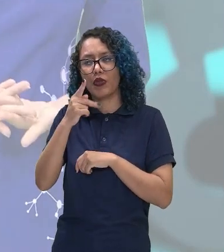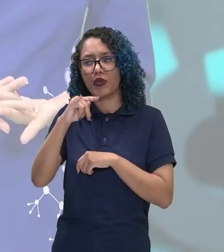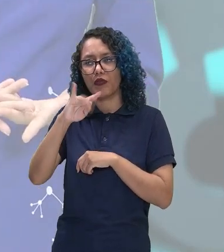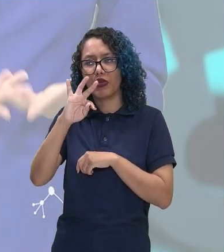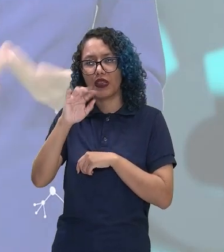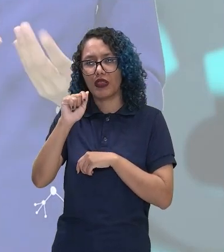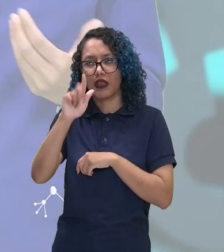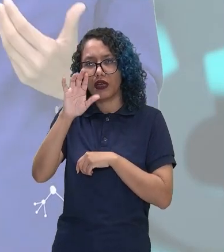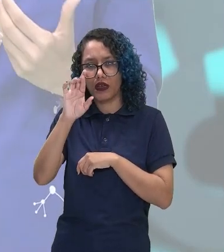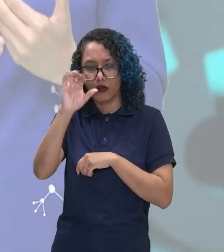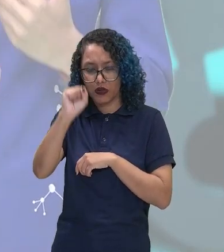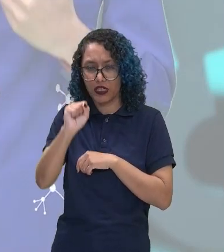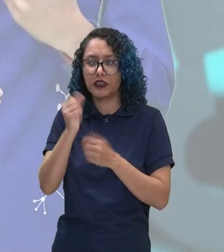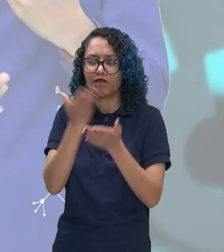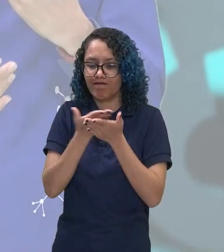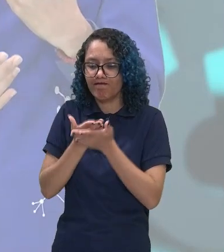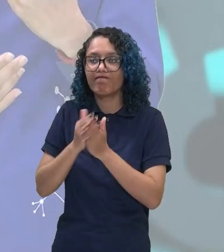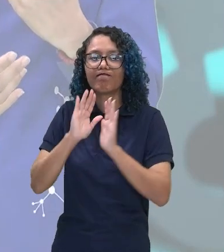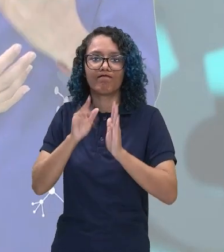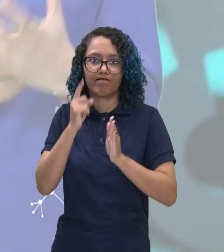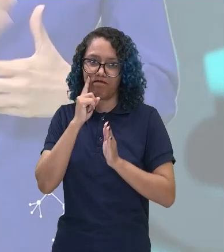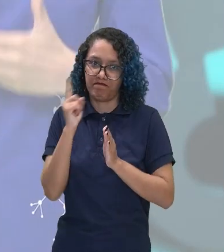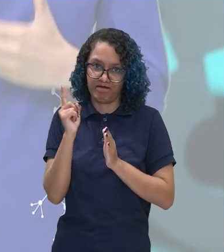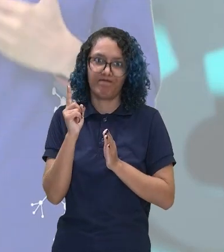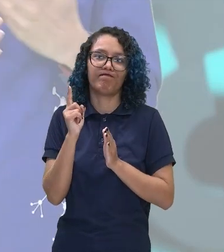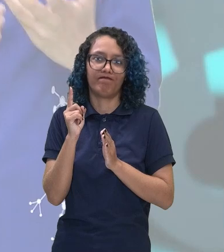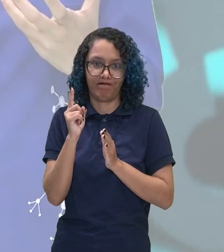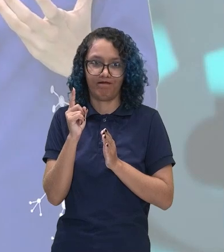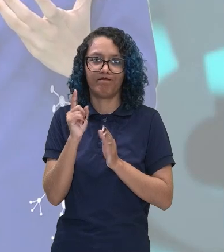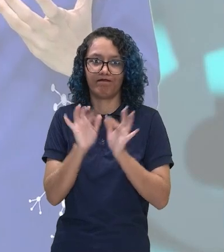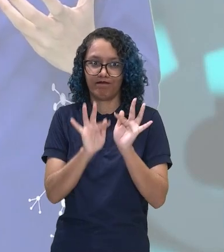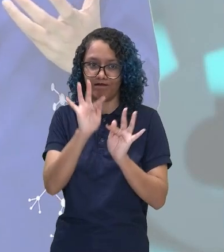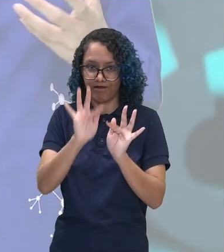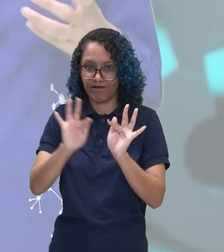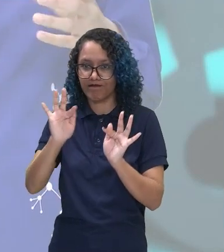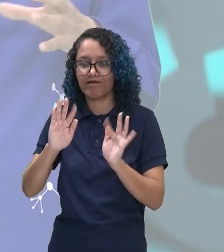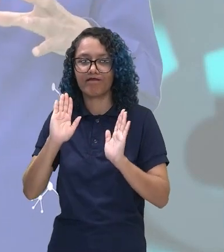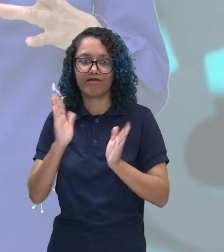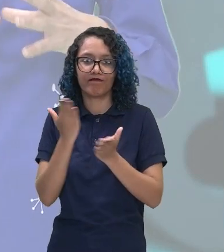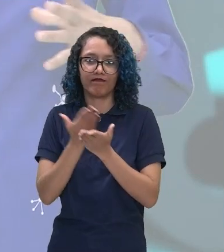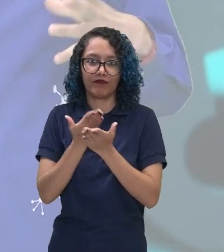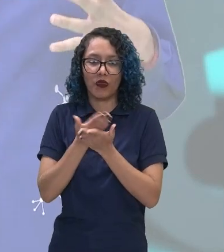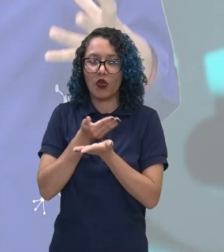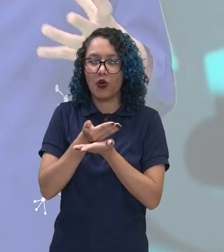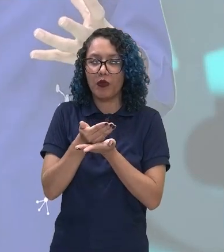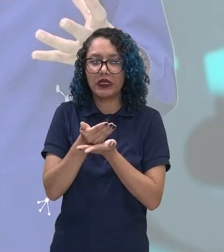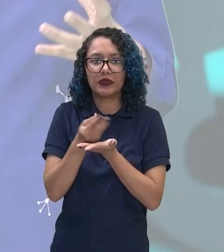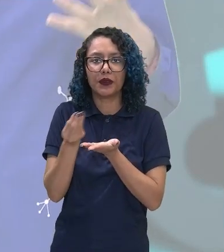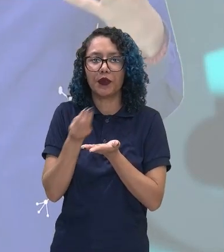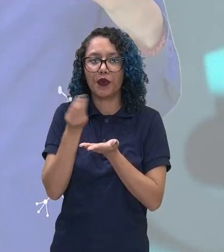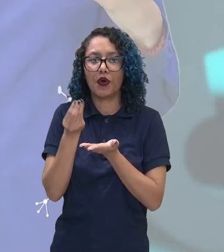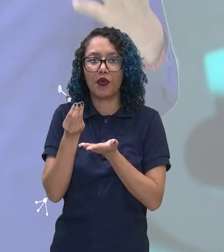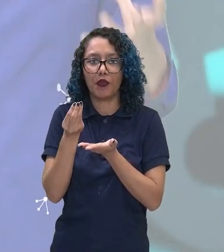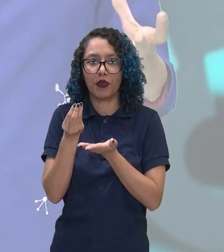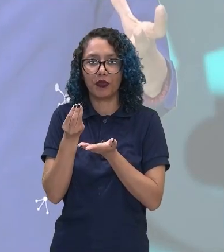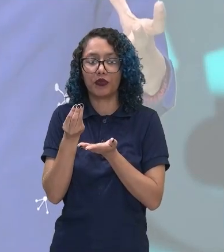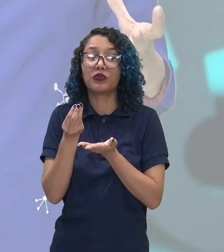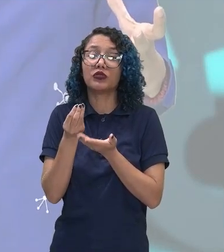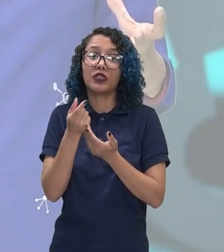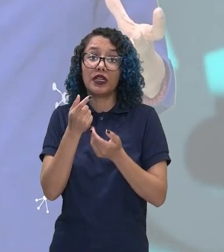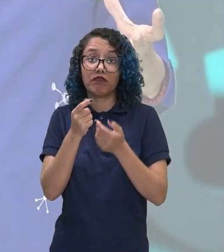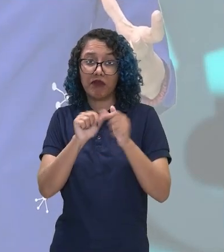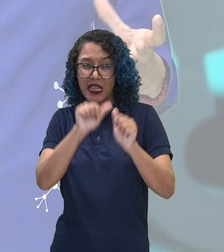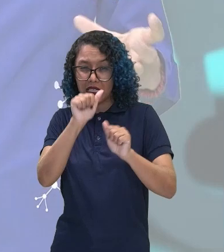trazia isso, né? Então, vamos perceber que essa afinação, ela começa ali por um estudo de um